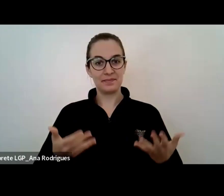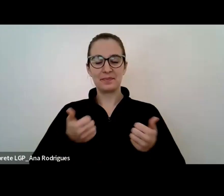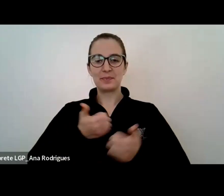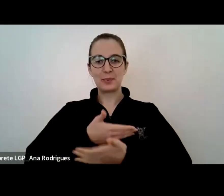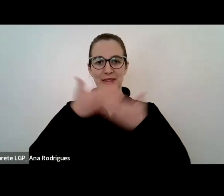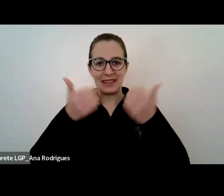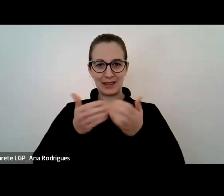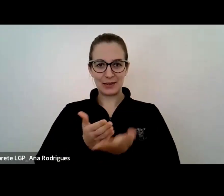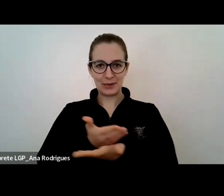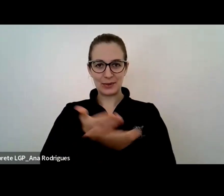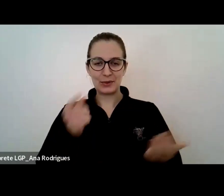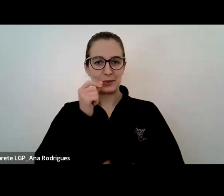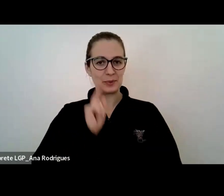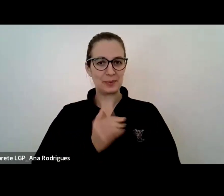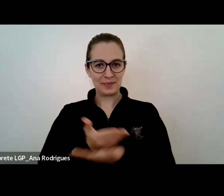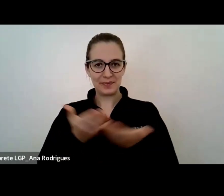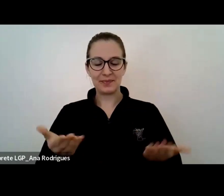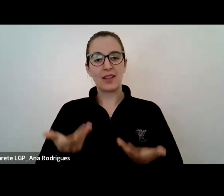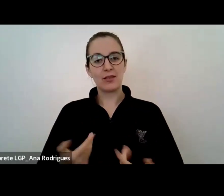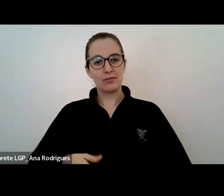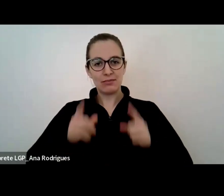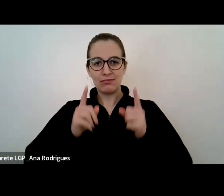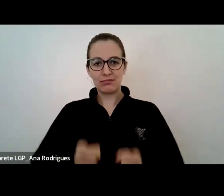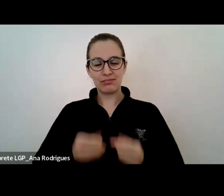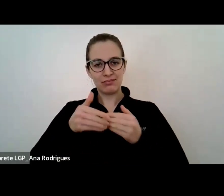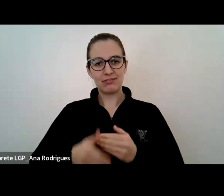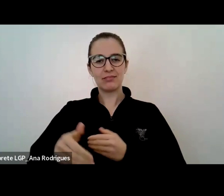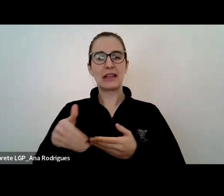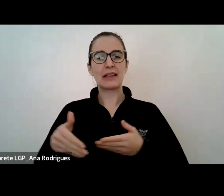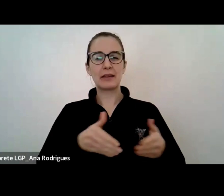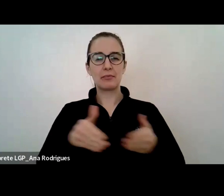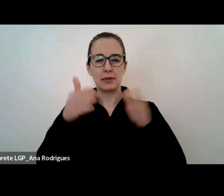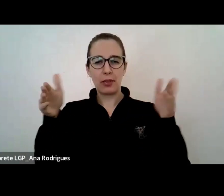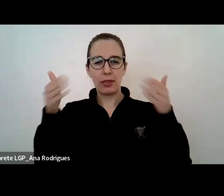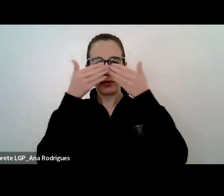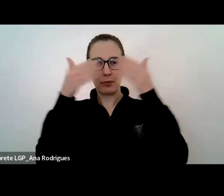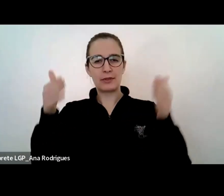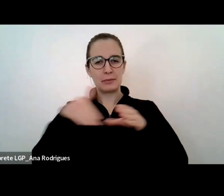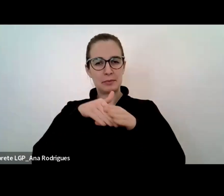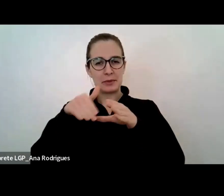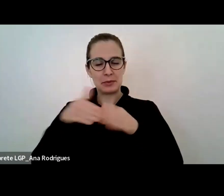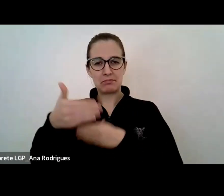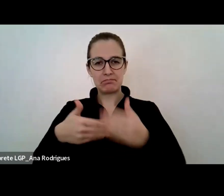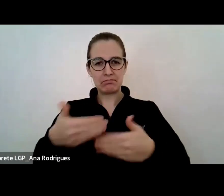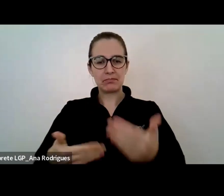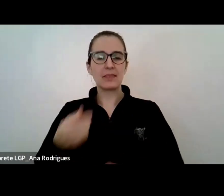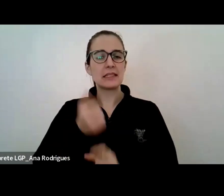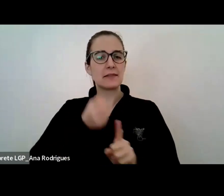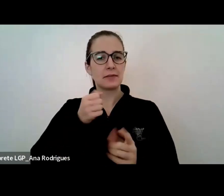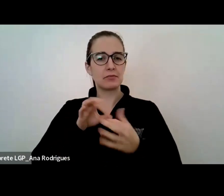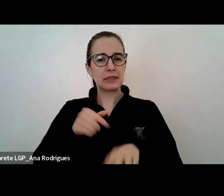bom dia a todos e a todas. Damos início ao webinar Caminhos para a Democracia Participativa, os desafios do século